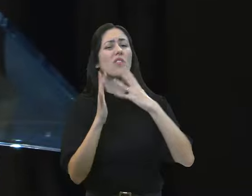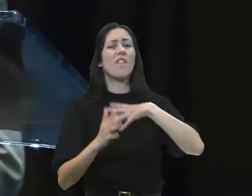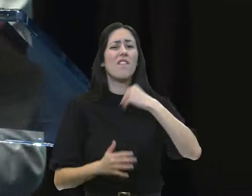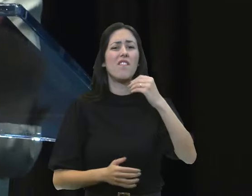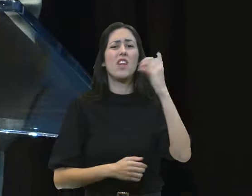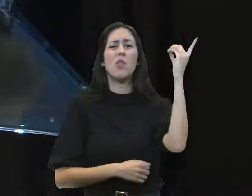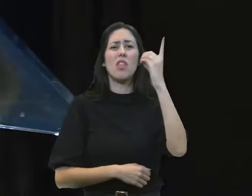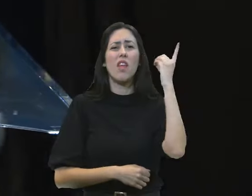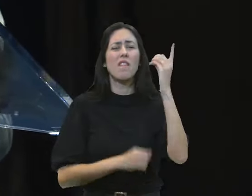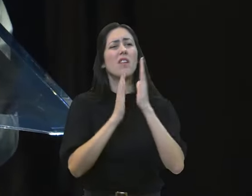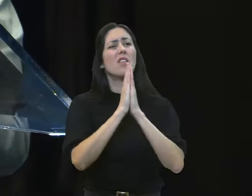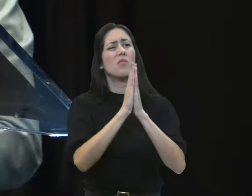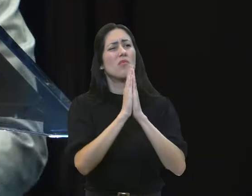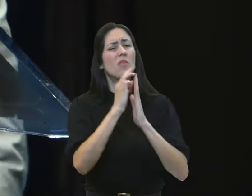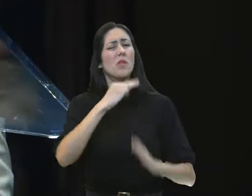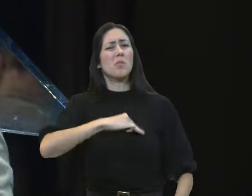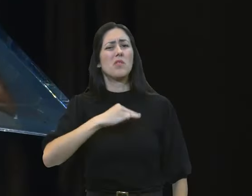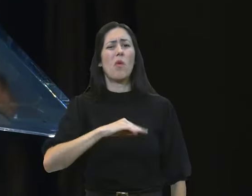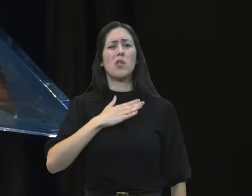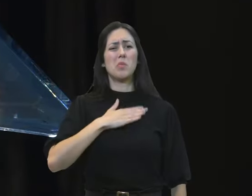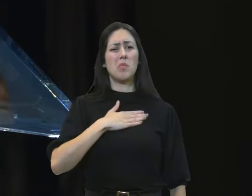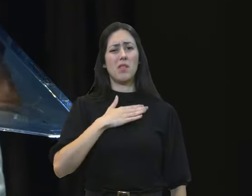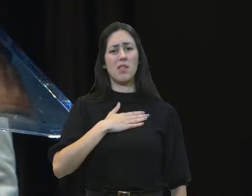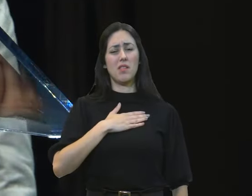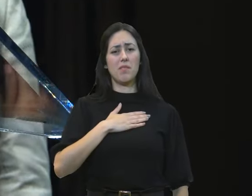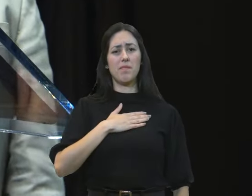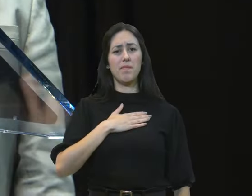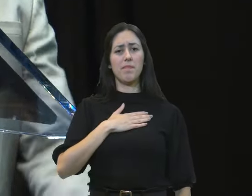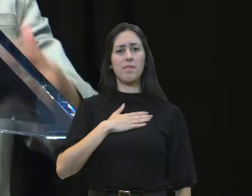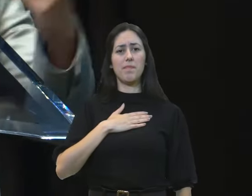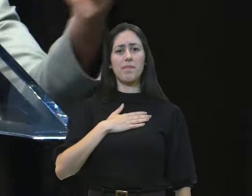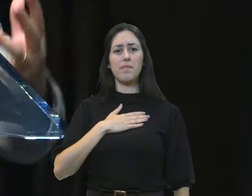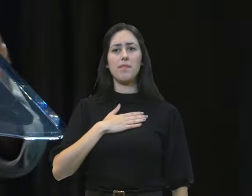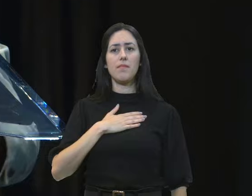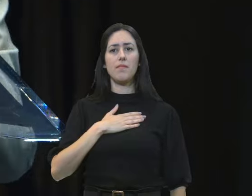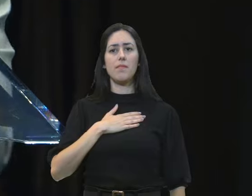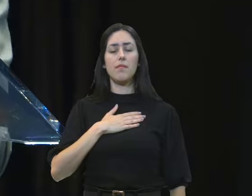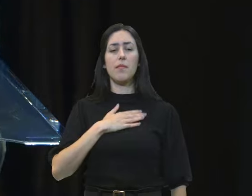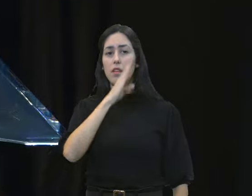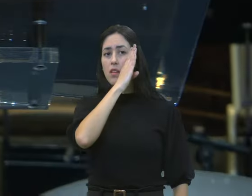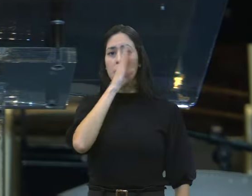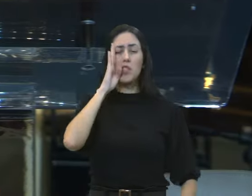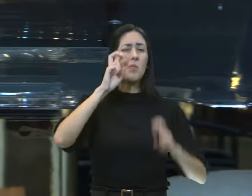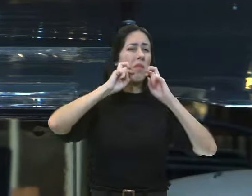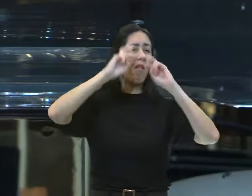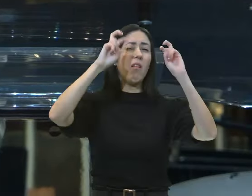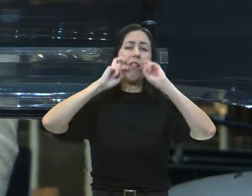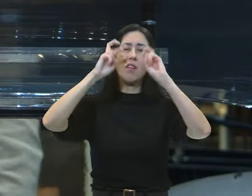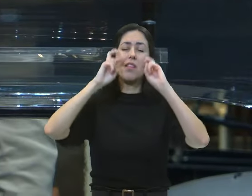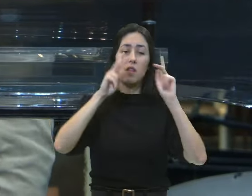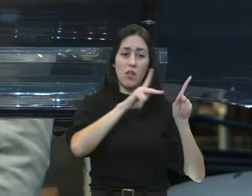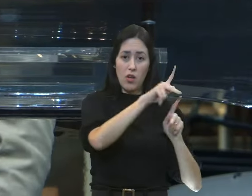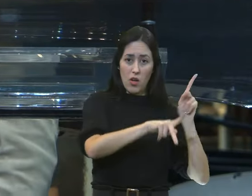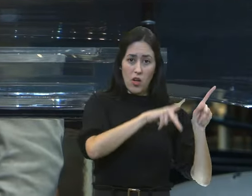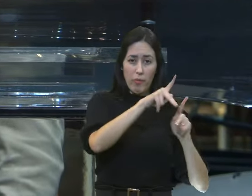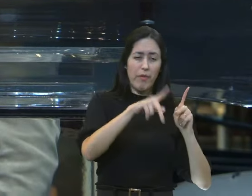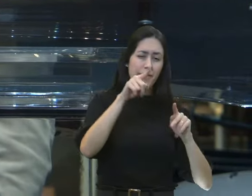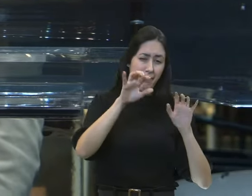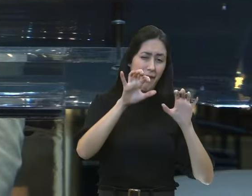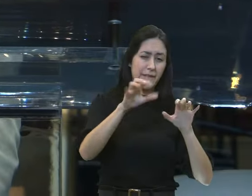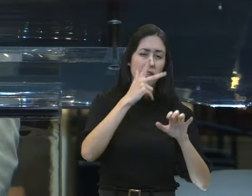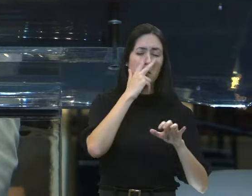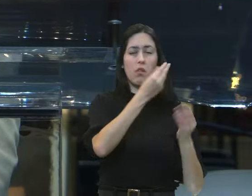de Davi, tem misericórdia de mim. E ele começa a gritar e a multidão é assim, às vezes